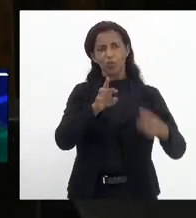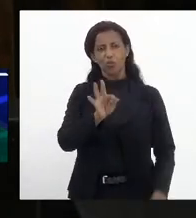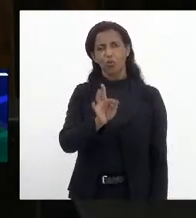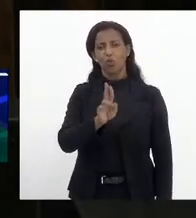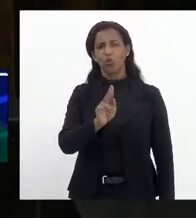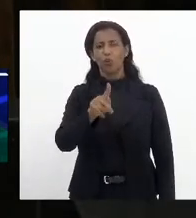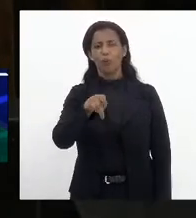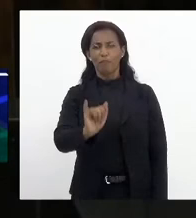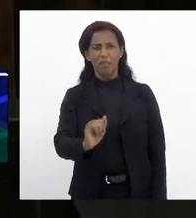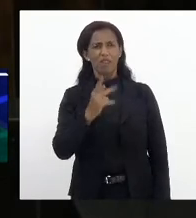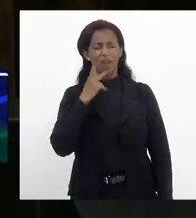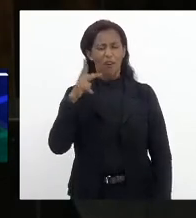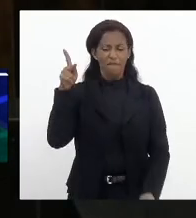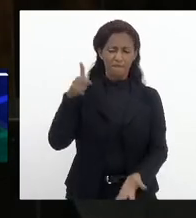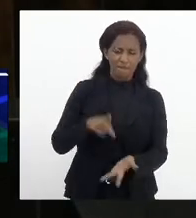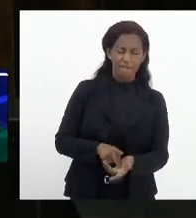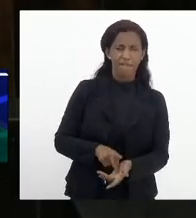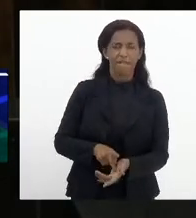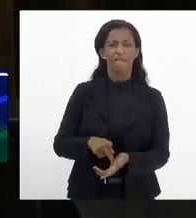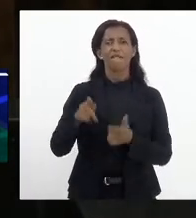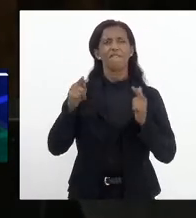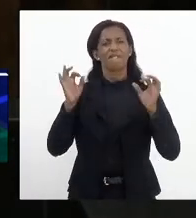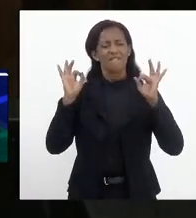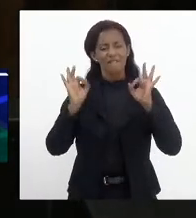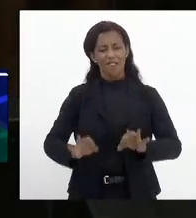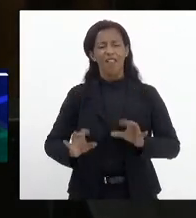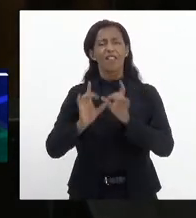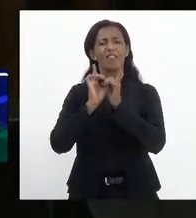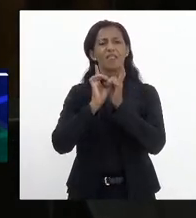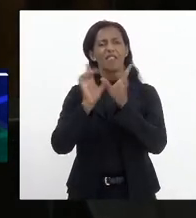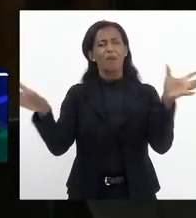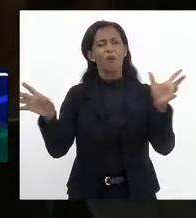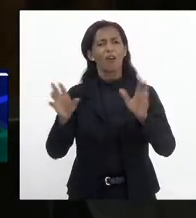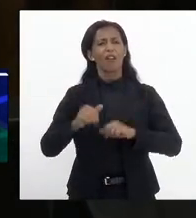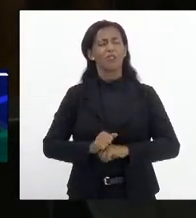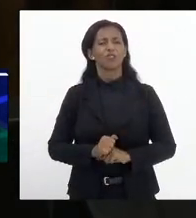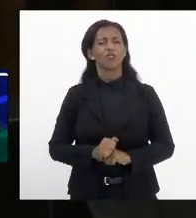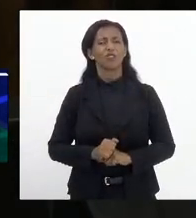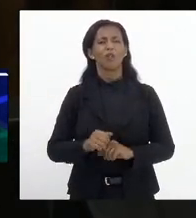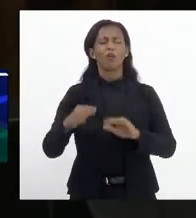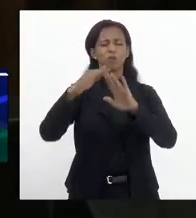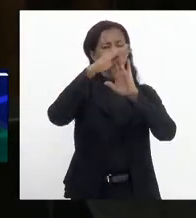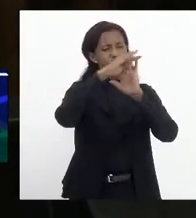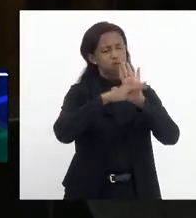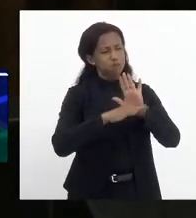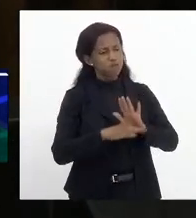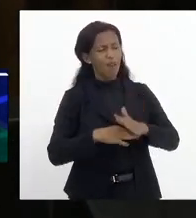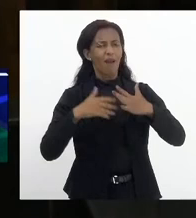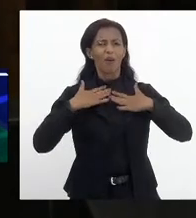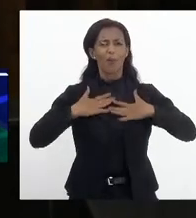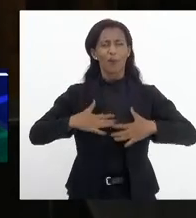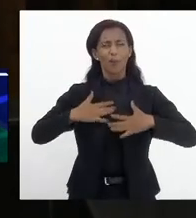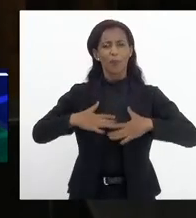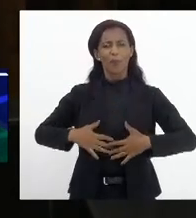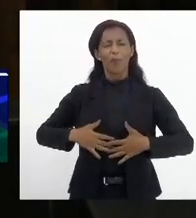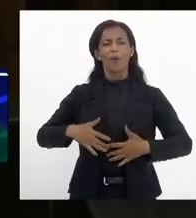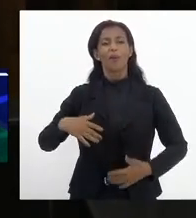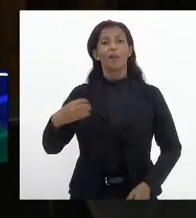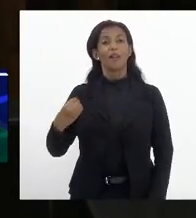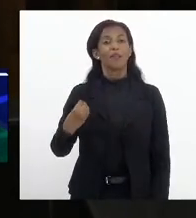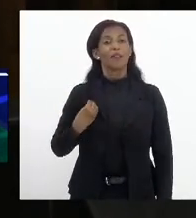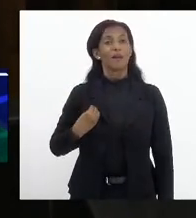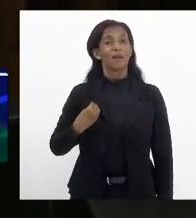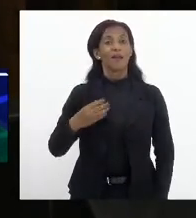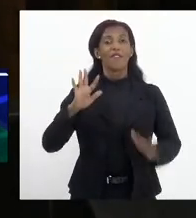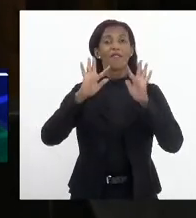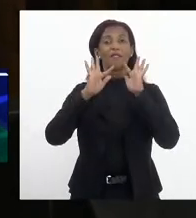ali que a manifestação seria absolutamente democrática, seria ordeira, pacífica e com a presença